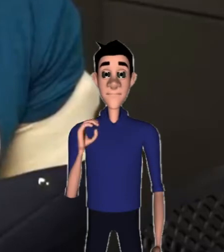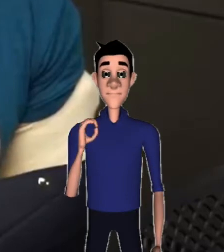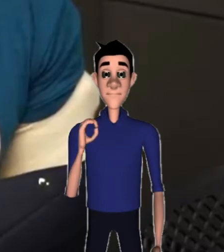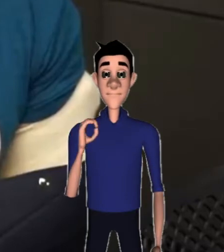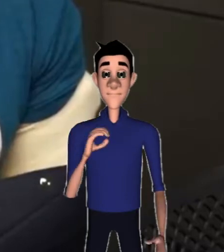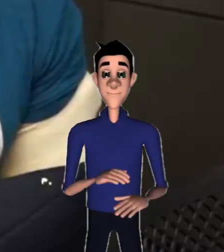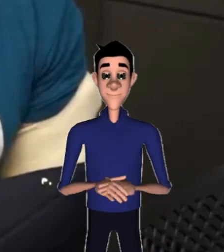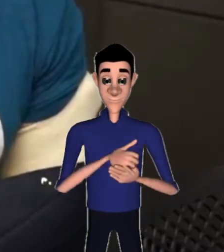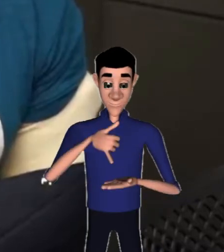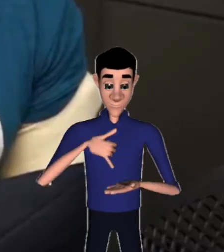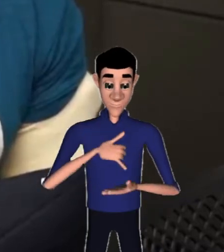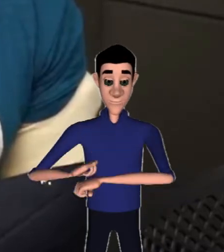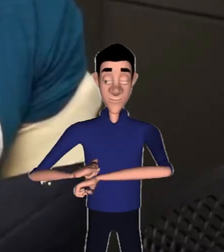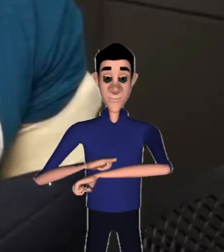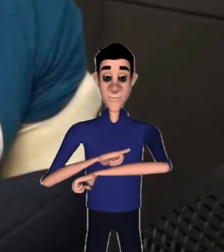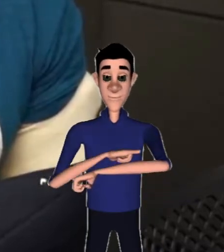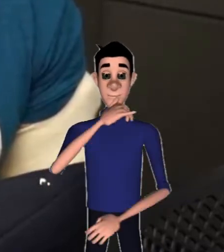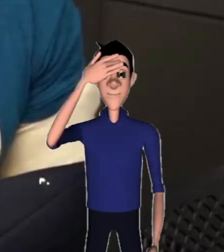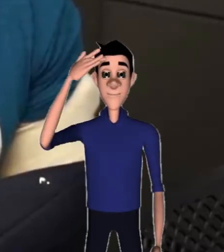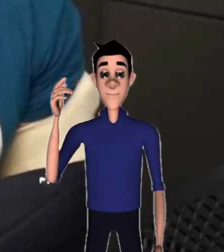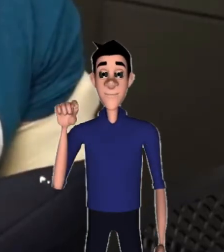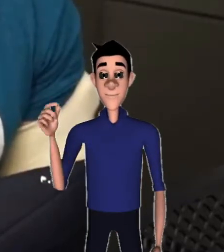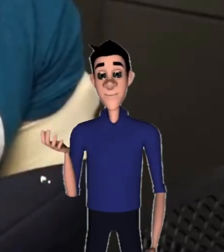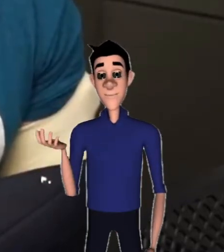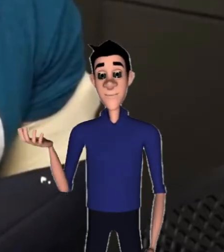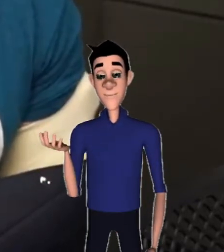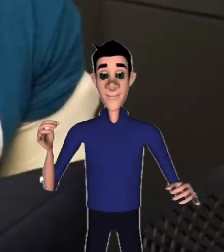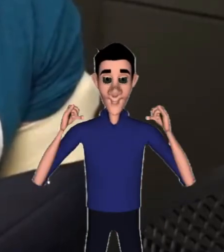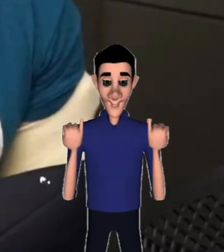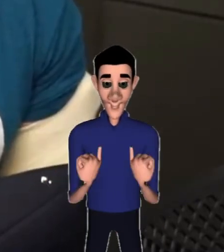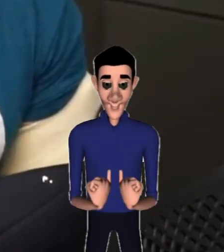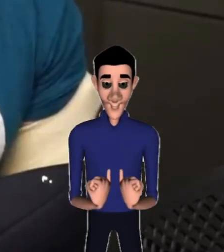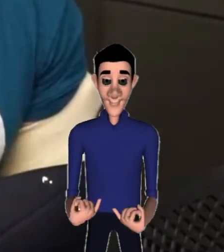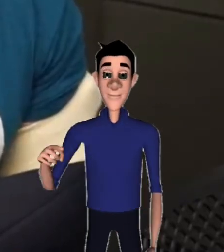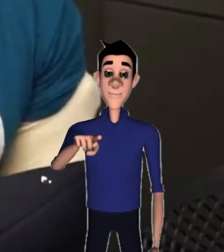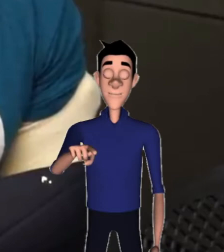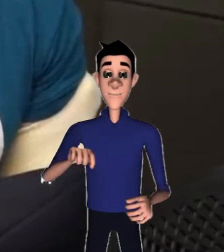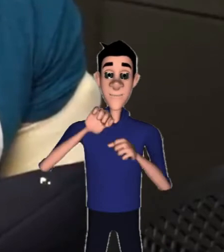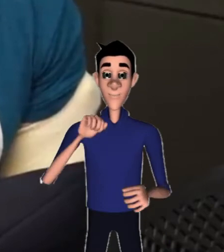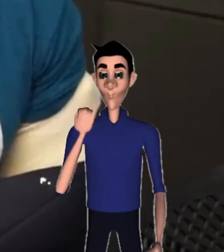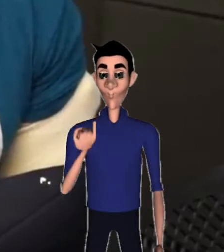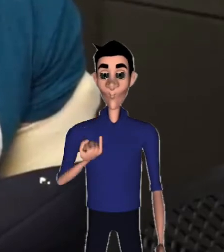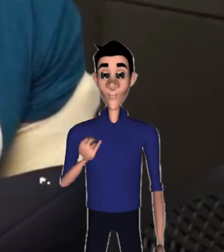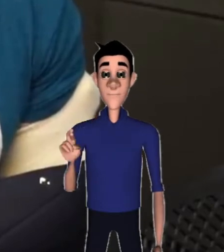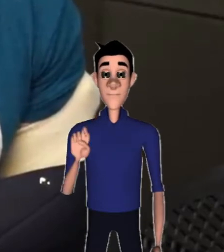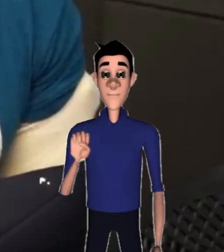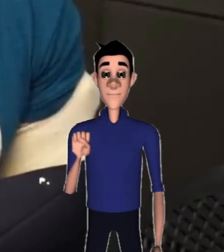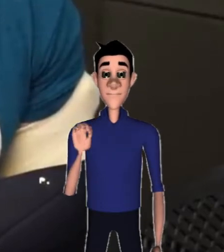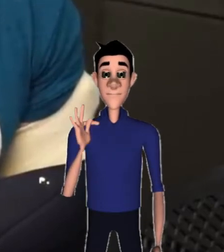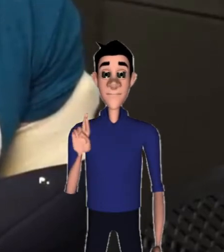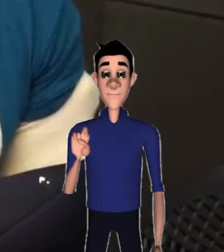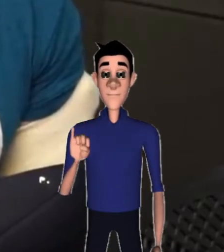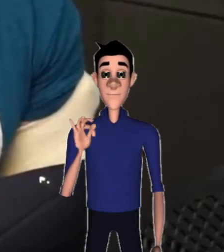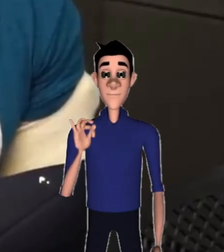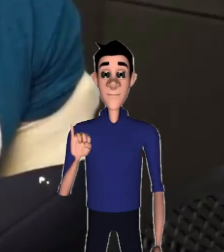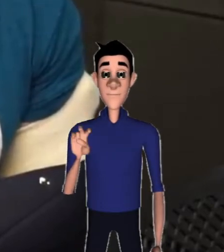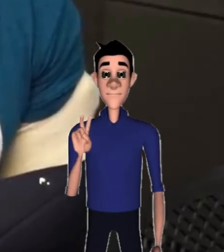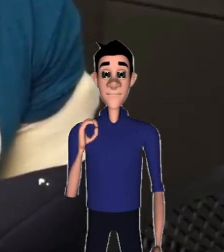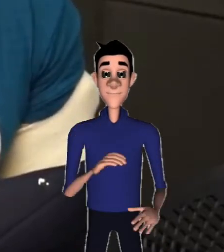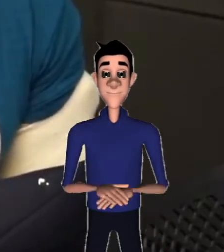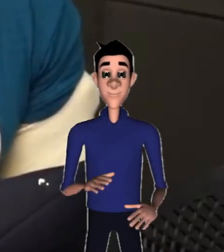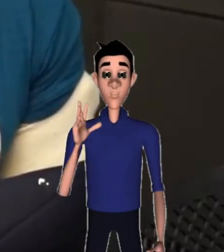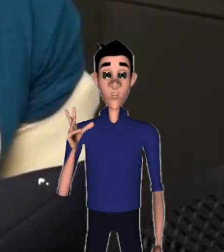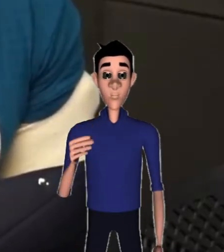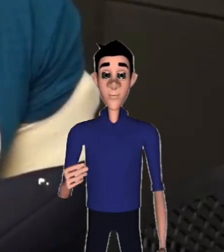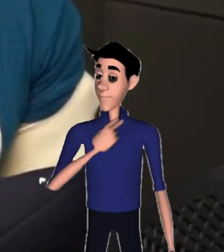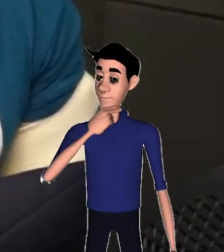endurance, pouco apetite. Então o cara ele tem pouca fome e aí você tem os sintomas físicos, né? Então é um cara que engorda com